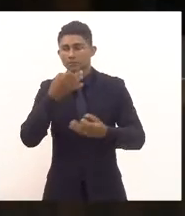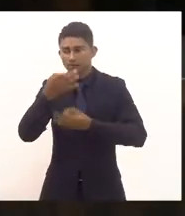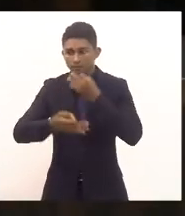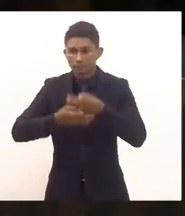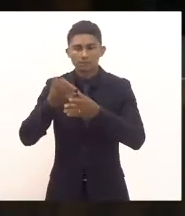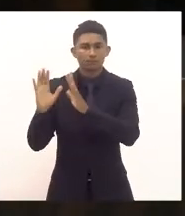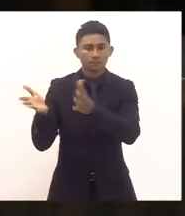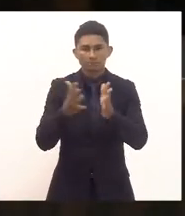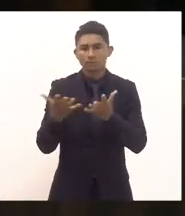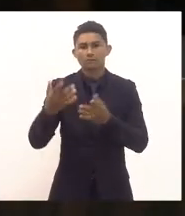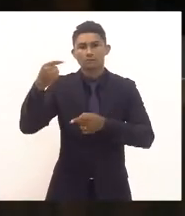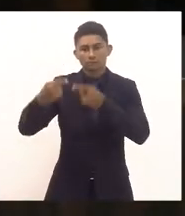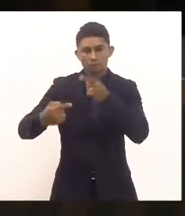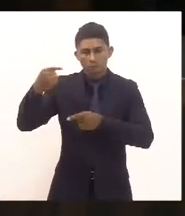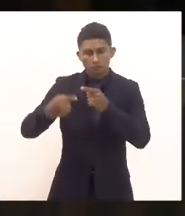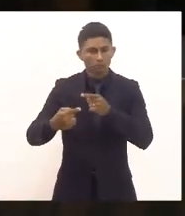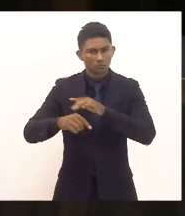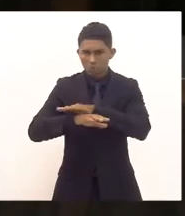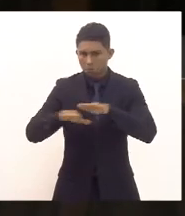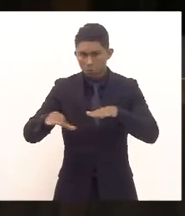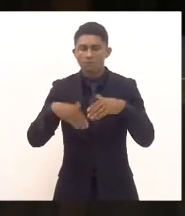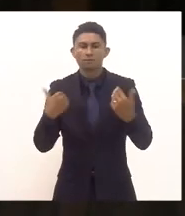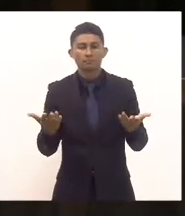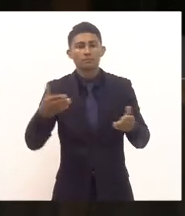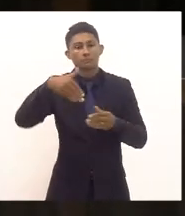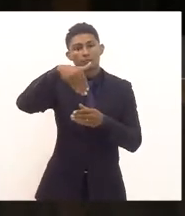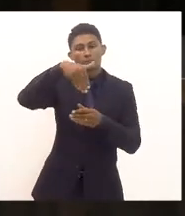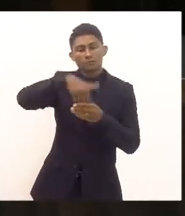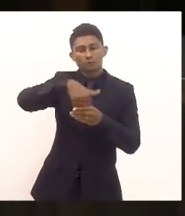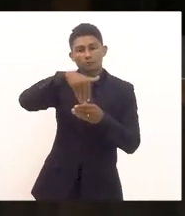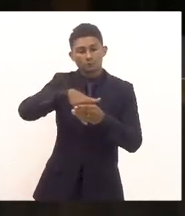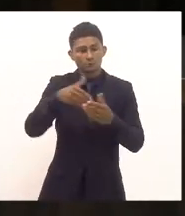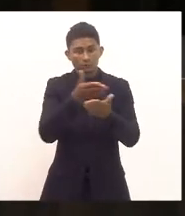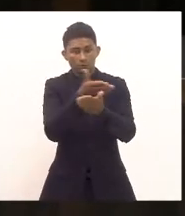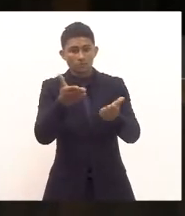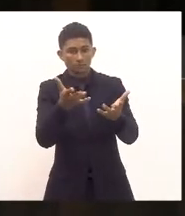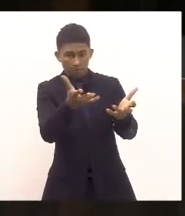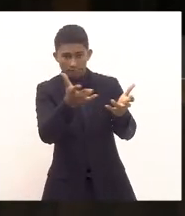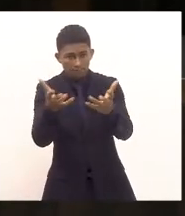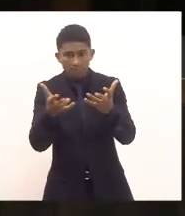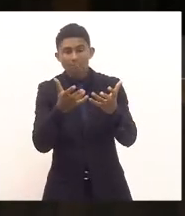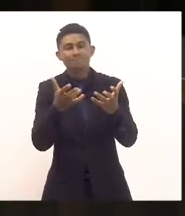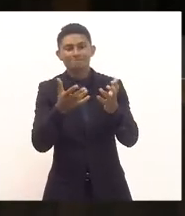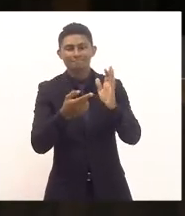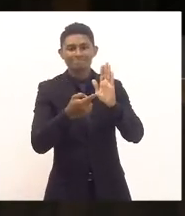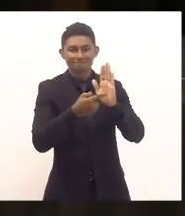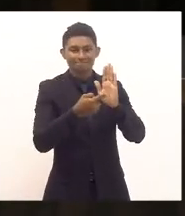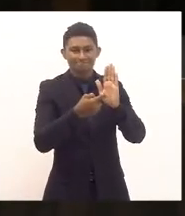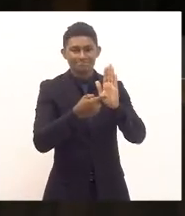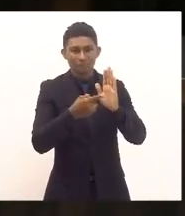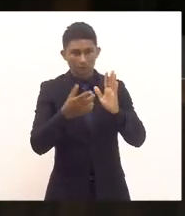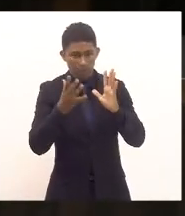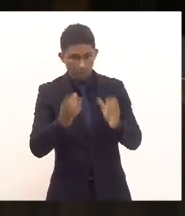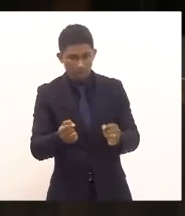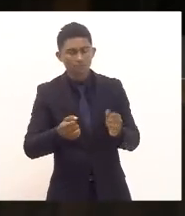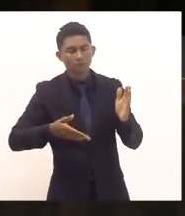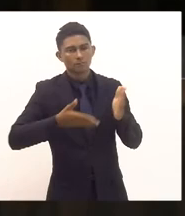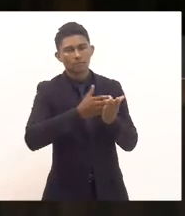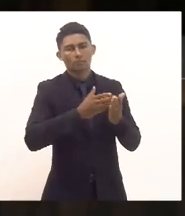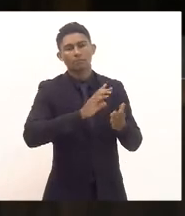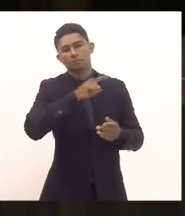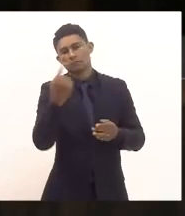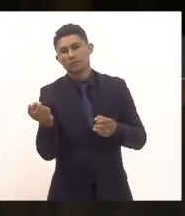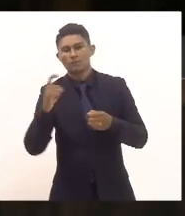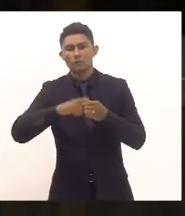pareceres emitidos em discussão na hora que ele discutisse a discussão e votação se você quer para o aparelho comissão aprovado em primeira retorne